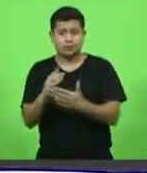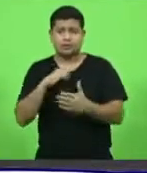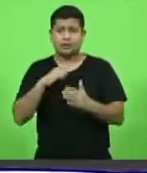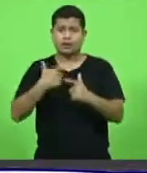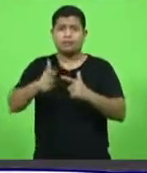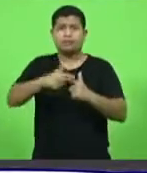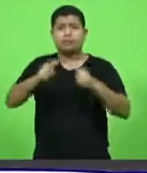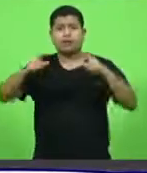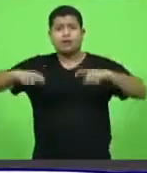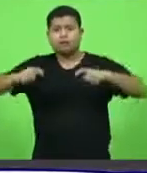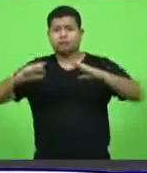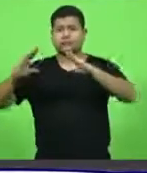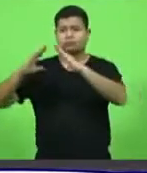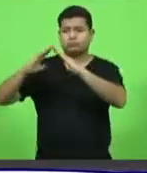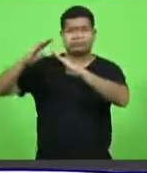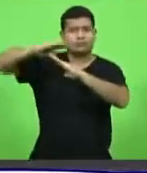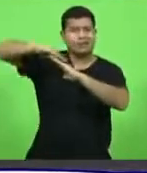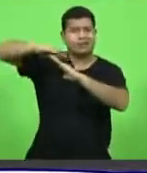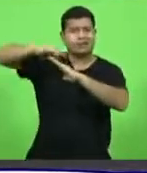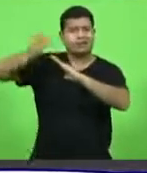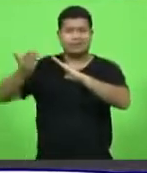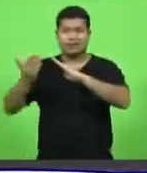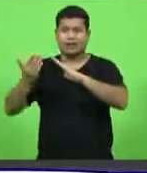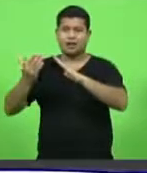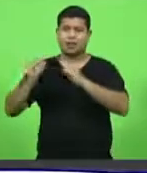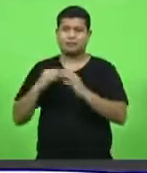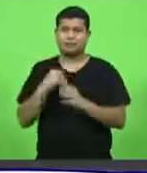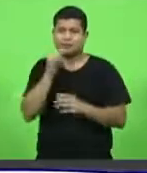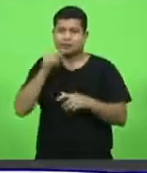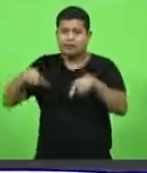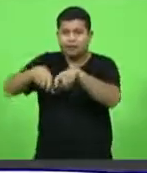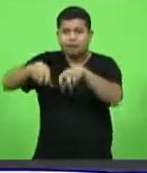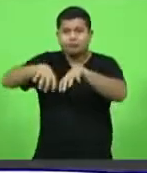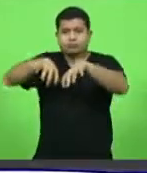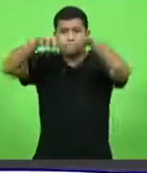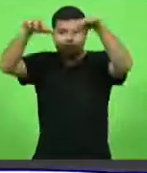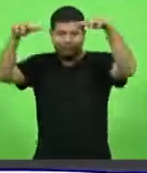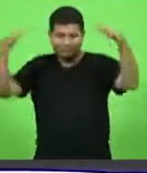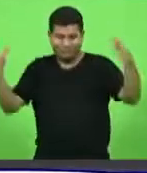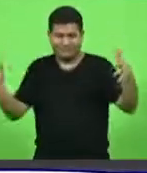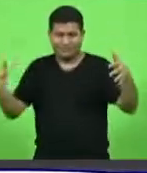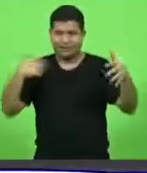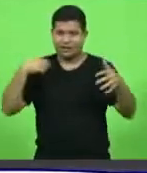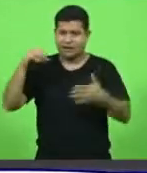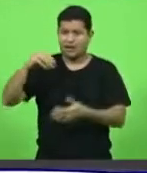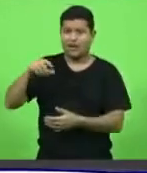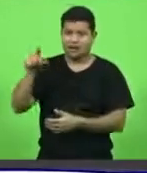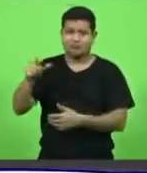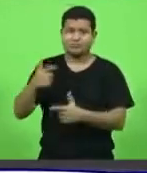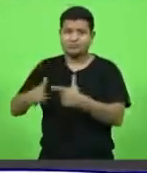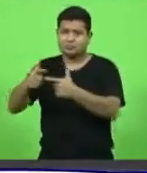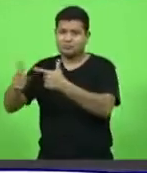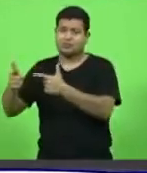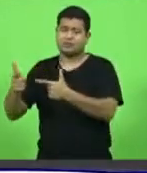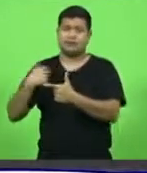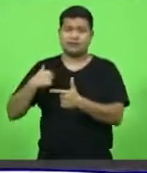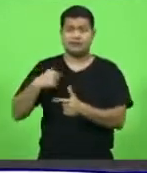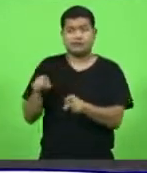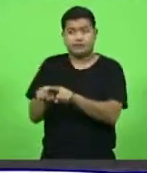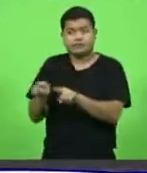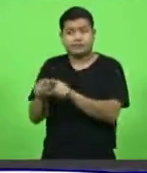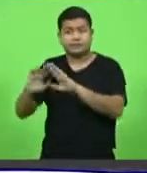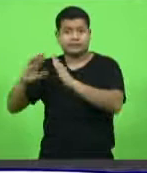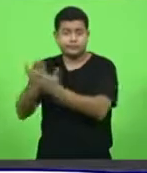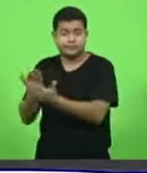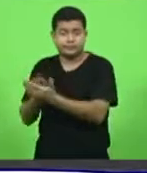dos seus do seu ginásio descobertos enfim e da escola mesmo esse Nós estamos vendo realmente